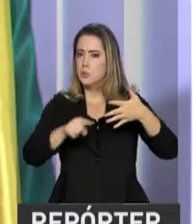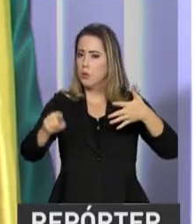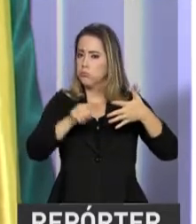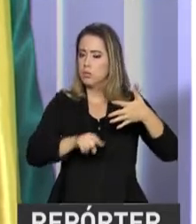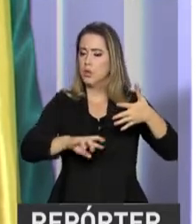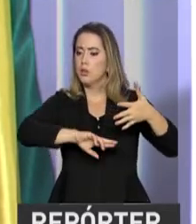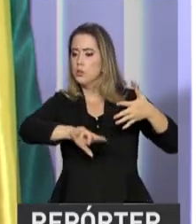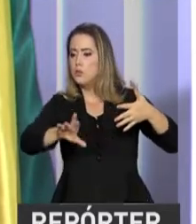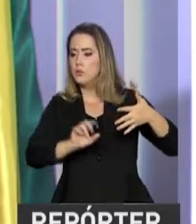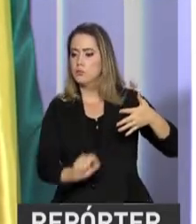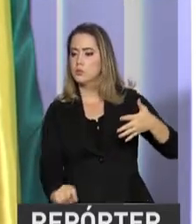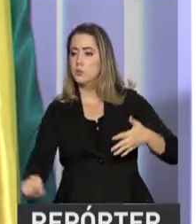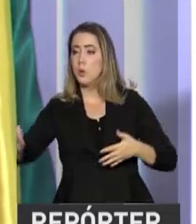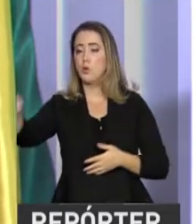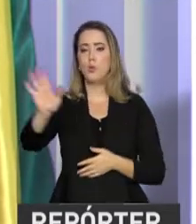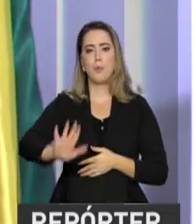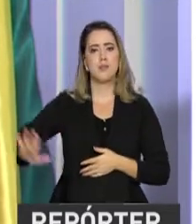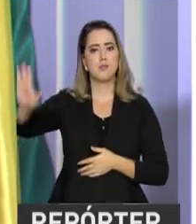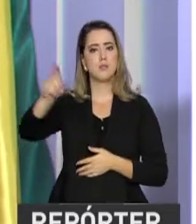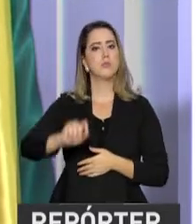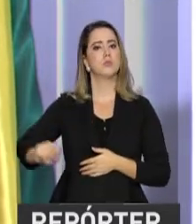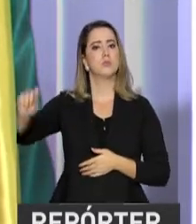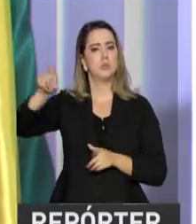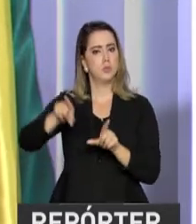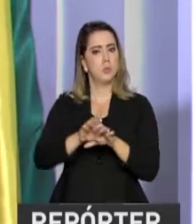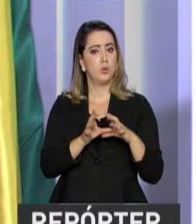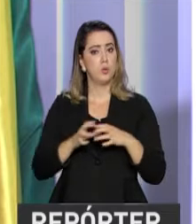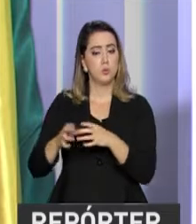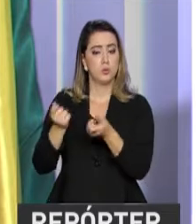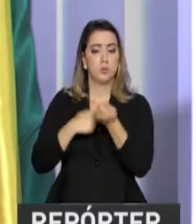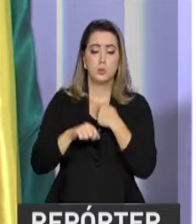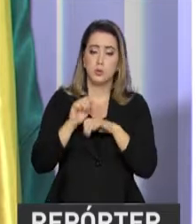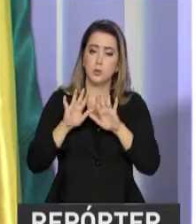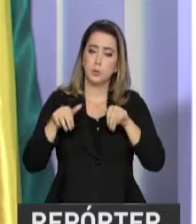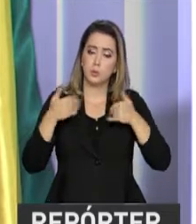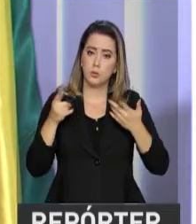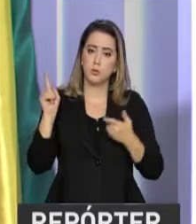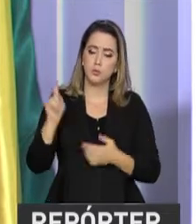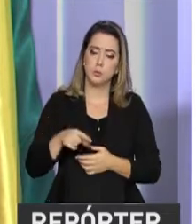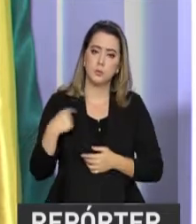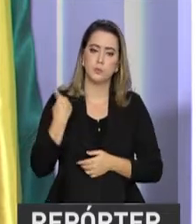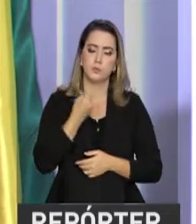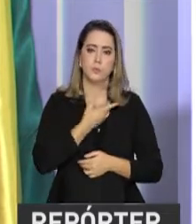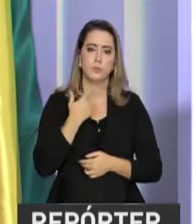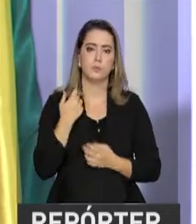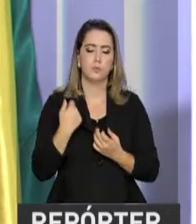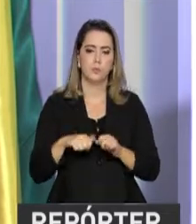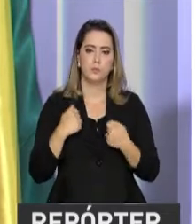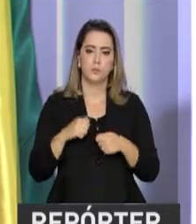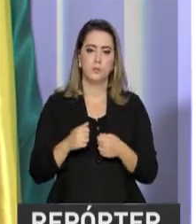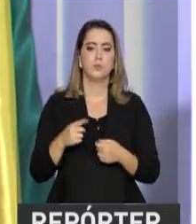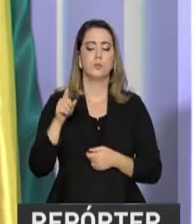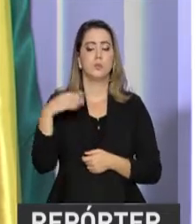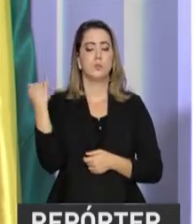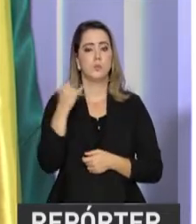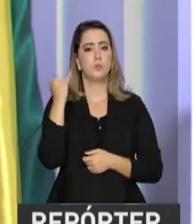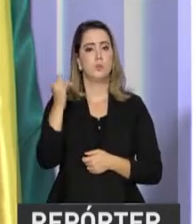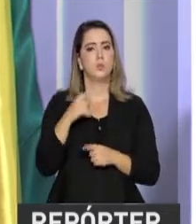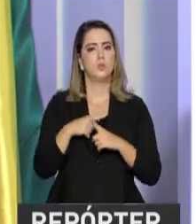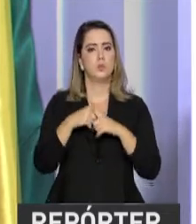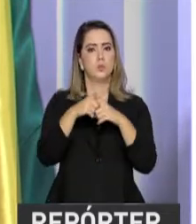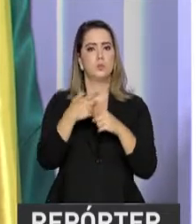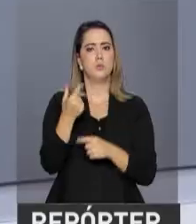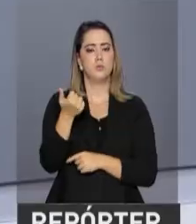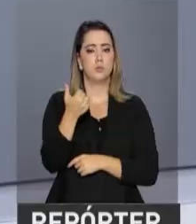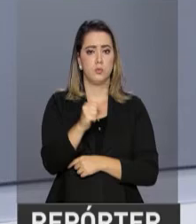mais diferentes regiões e nos mais diferentes setores da economia portanto é um cenário nós consideramos muito positivo para os